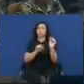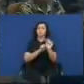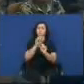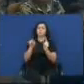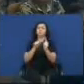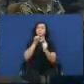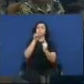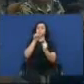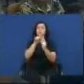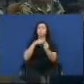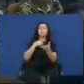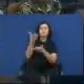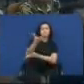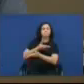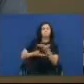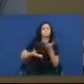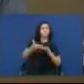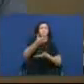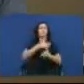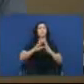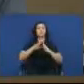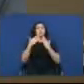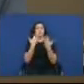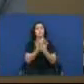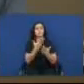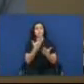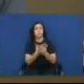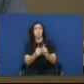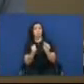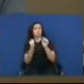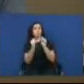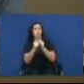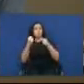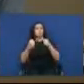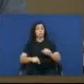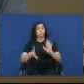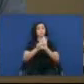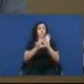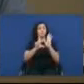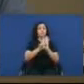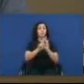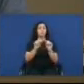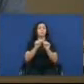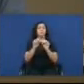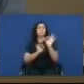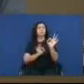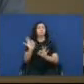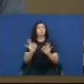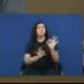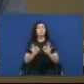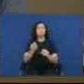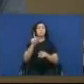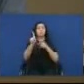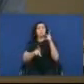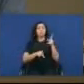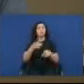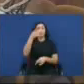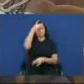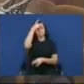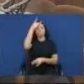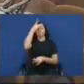visa promover este intercâmbio entre as escolas e o Poder Legislativo para a formação do espírito crítico